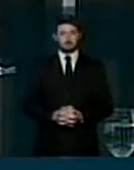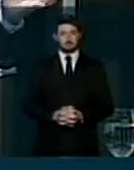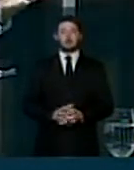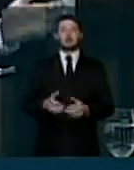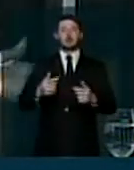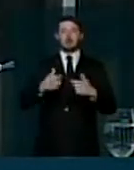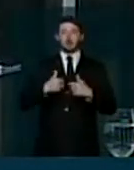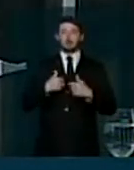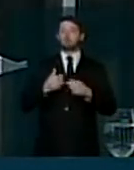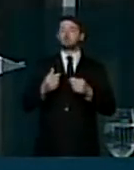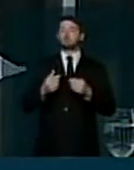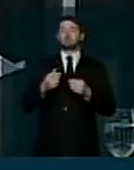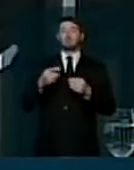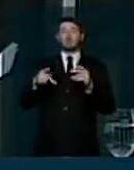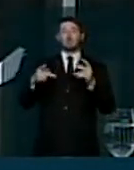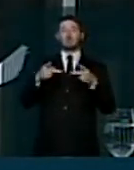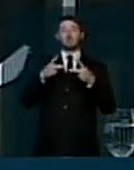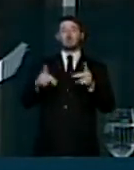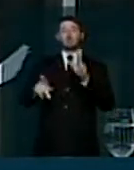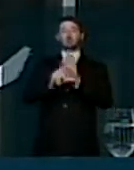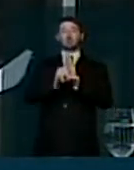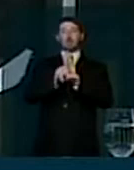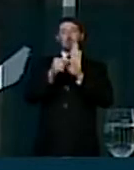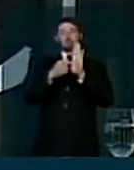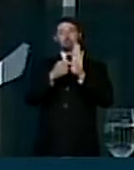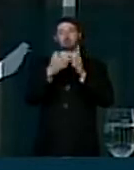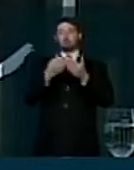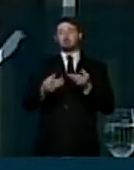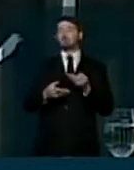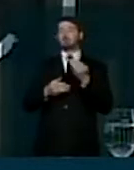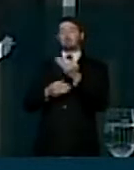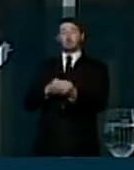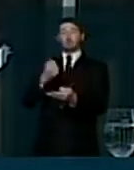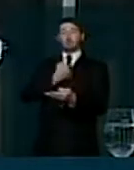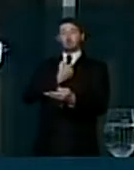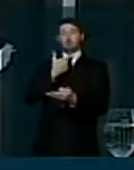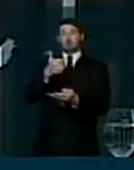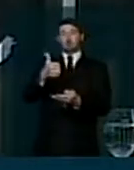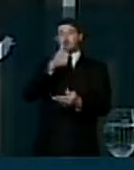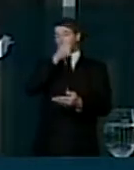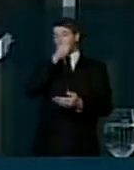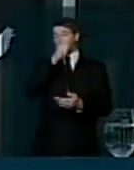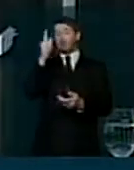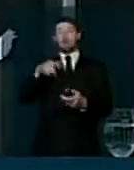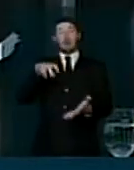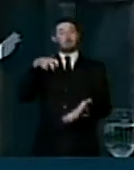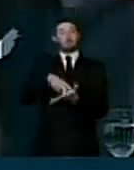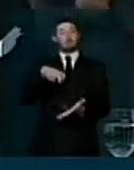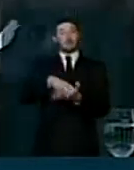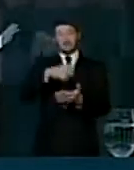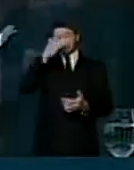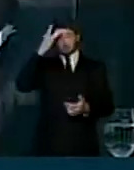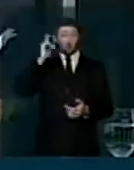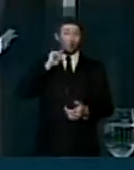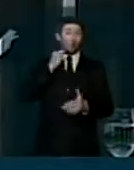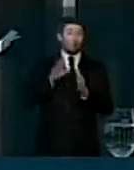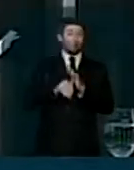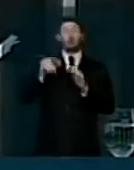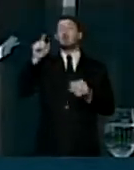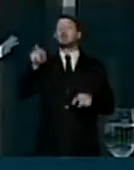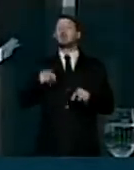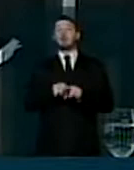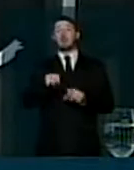Eu encaminhei esse PL 21 para condenar os corruptos e corruptores a 30 anos